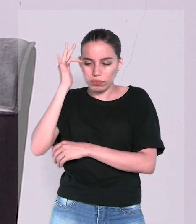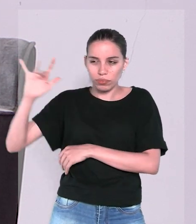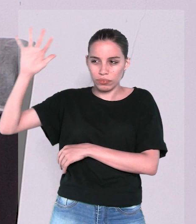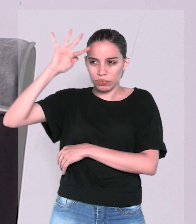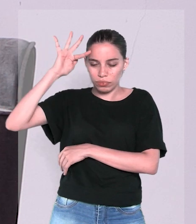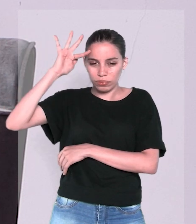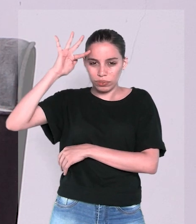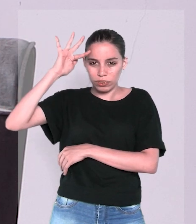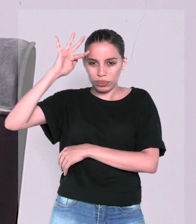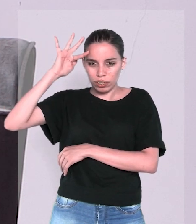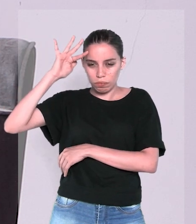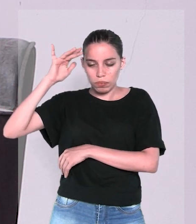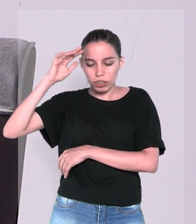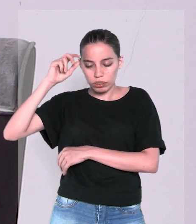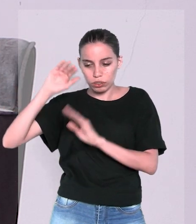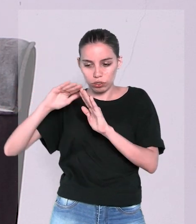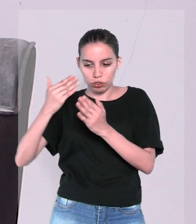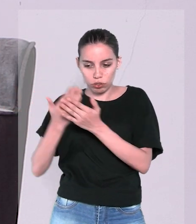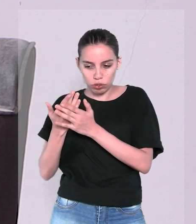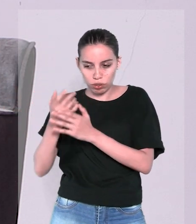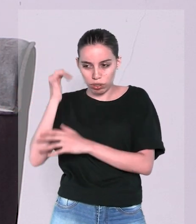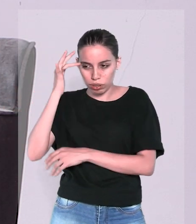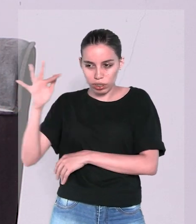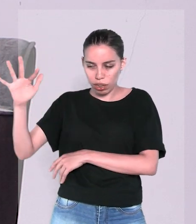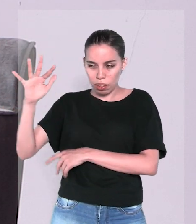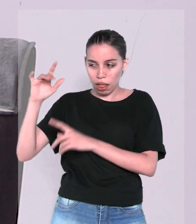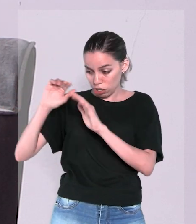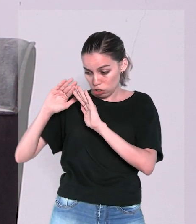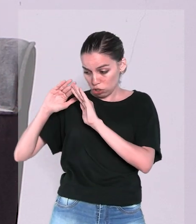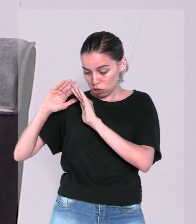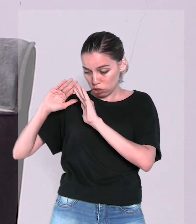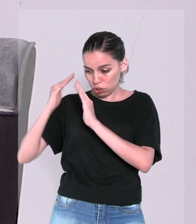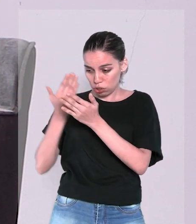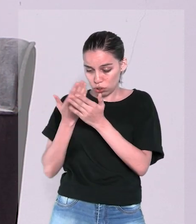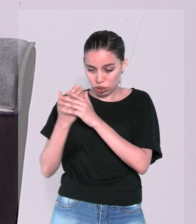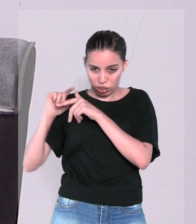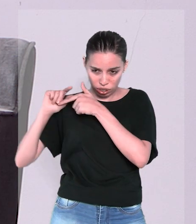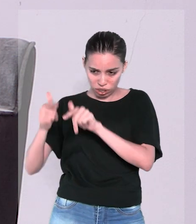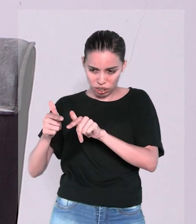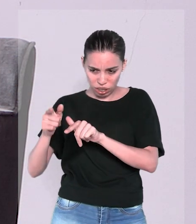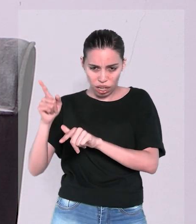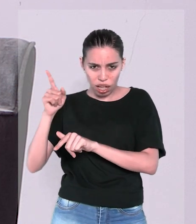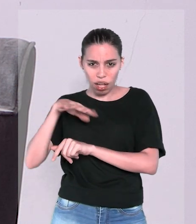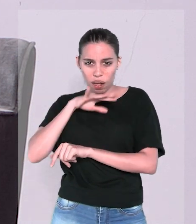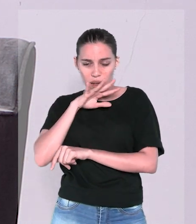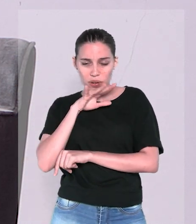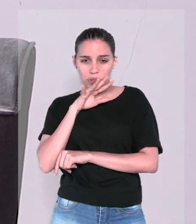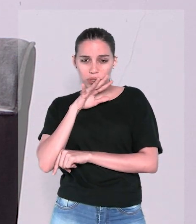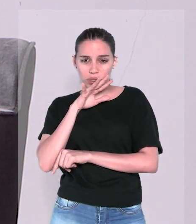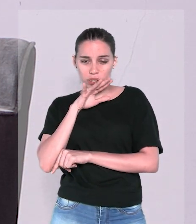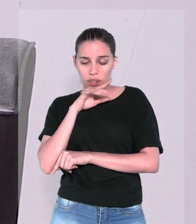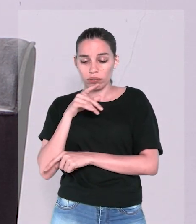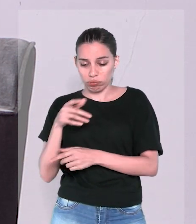uma escola que tem por teor conteúdo e com o objetivo de levar você para o mercado de trabalho. Mas essa escola não se